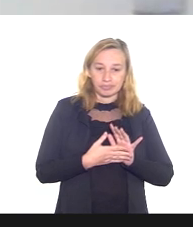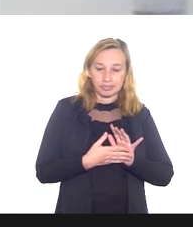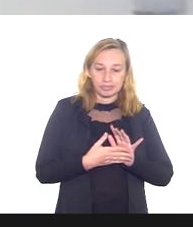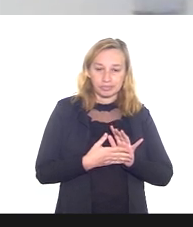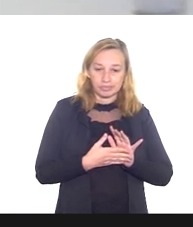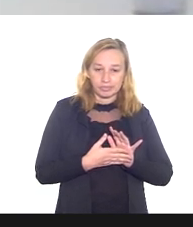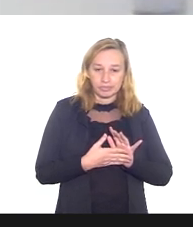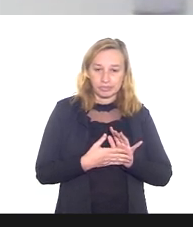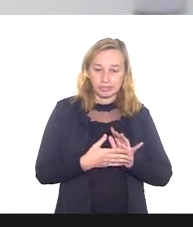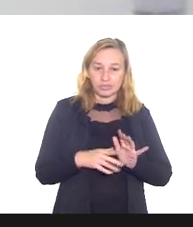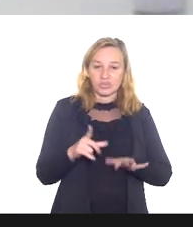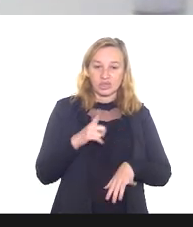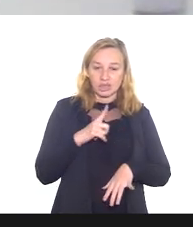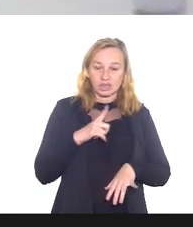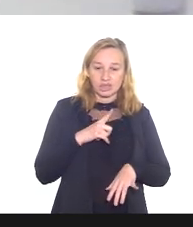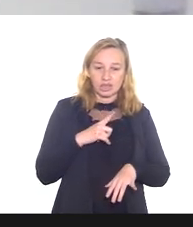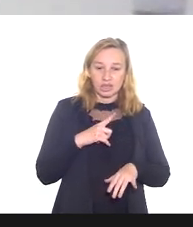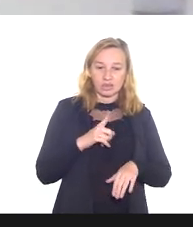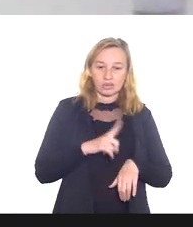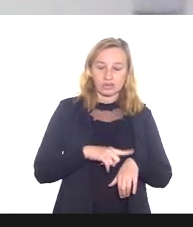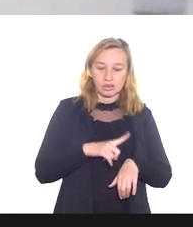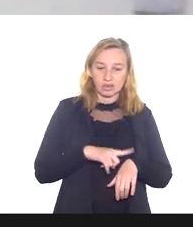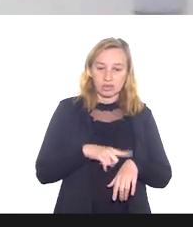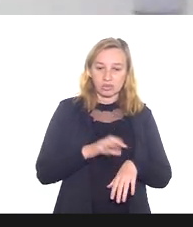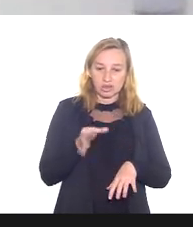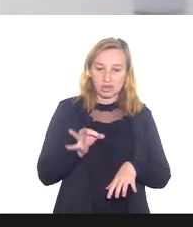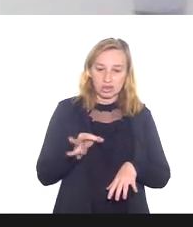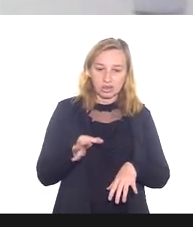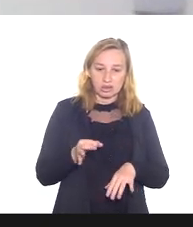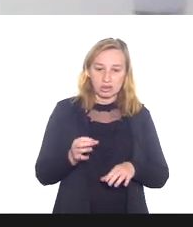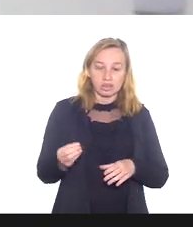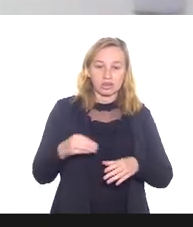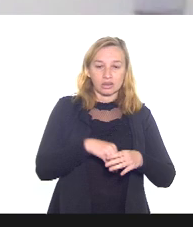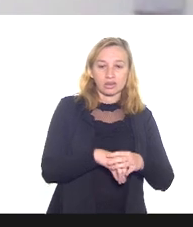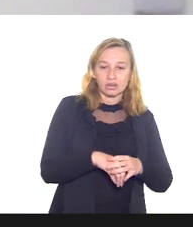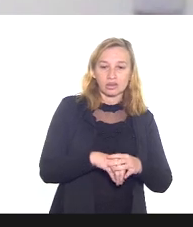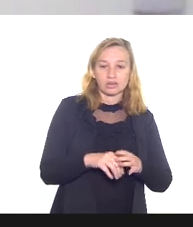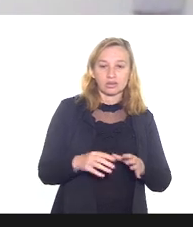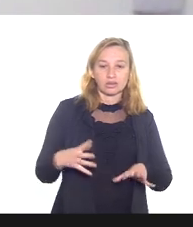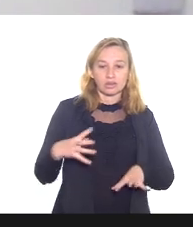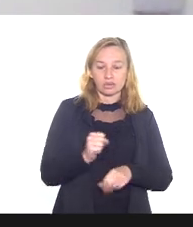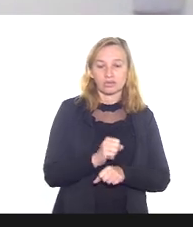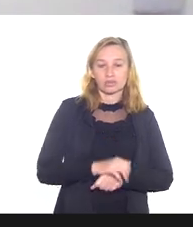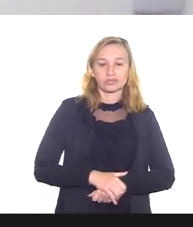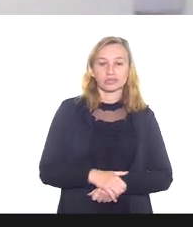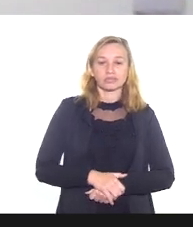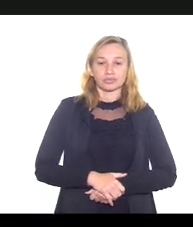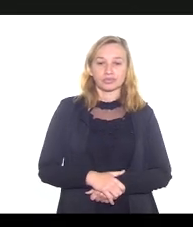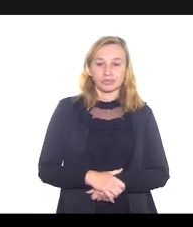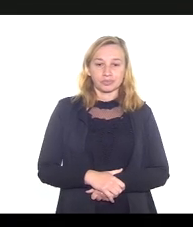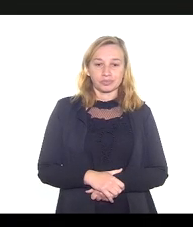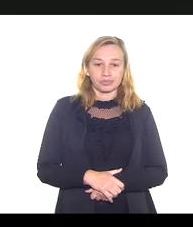de que haja uma dilação desse prazo com a suspensão dessa implementação de forma tão imediata.